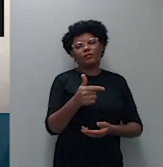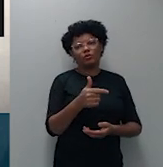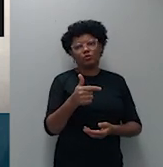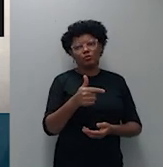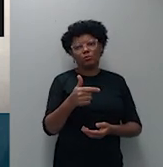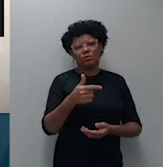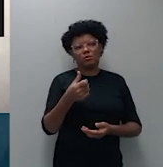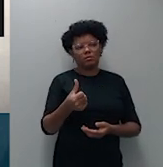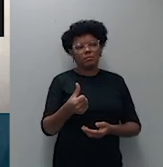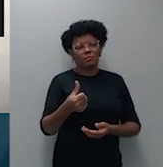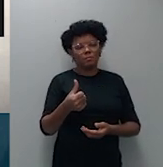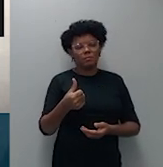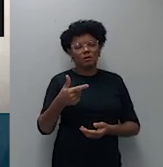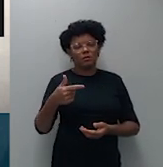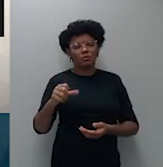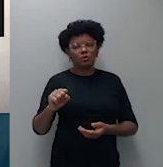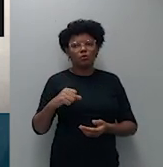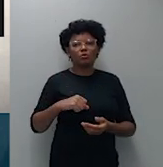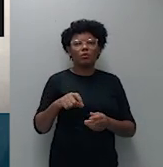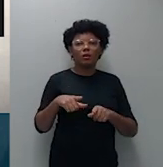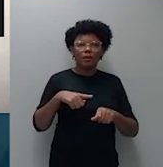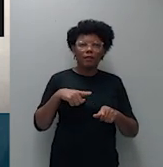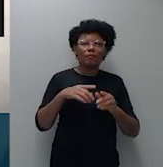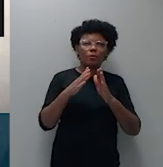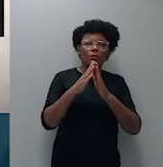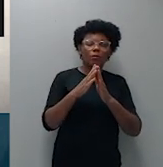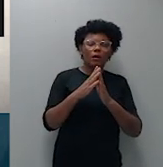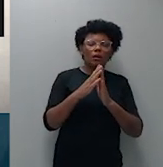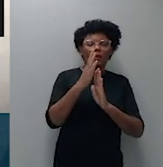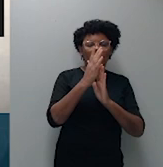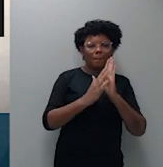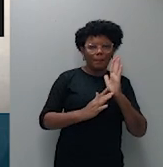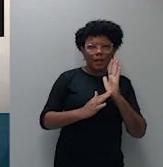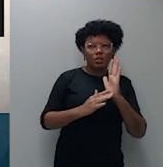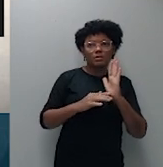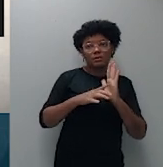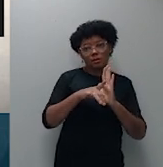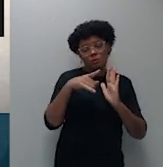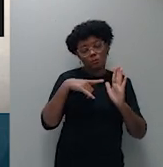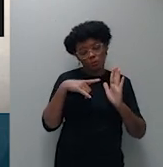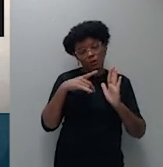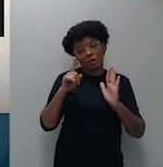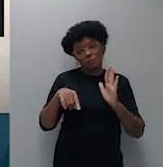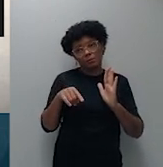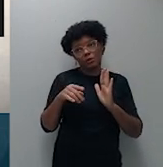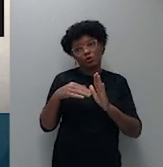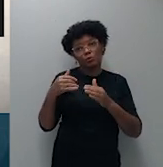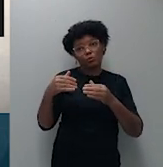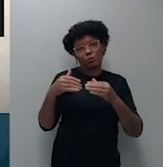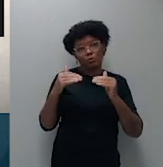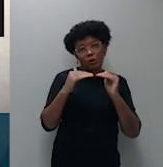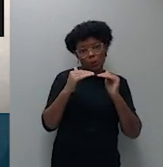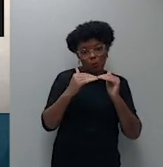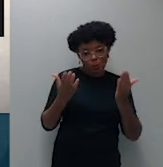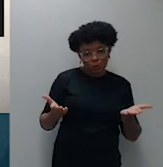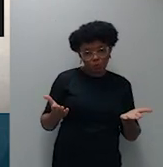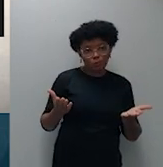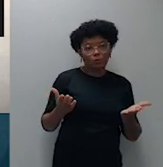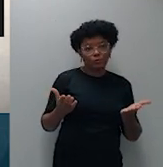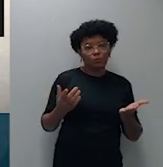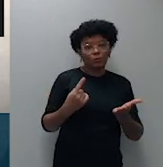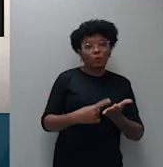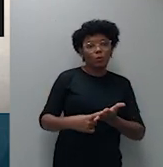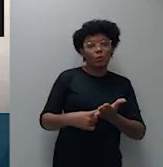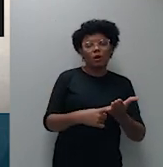cautelar 22628 houve uma petição dando conta do cumprimento do acordo portanto eu proponho